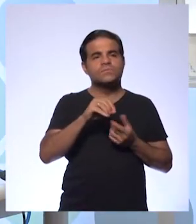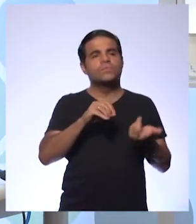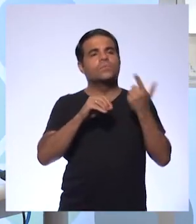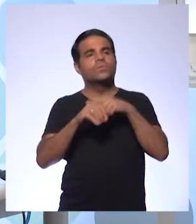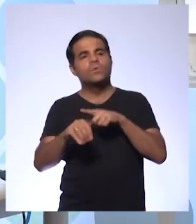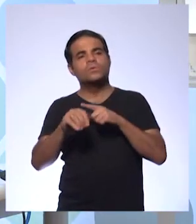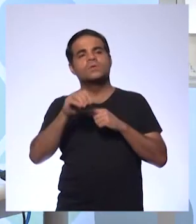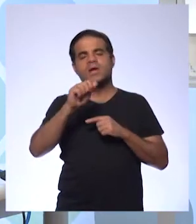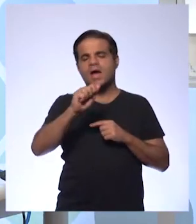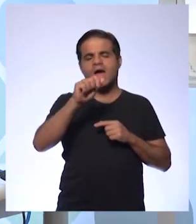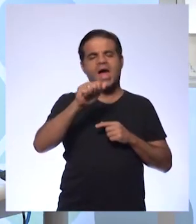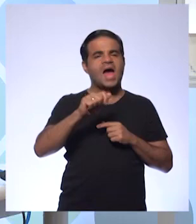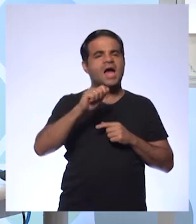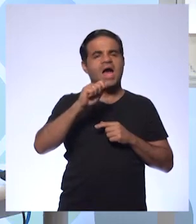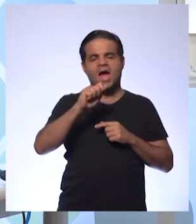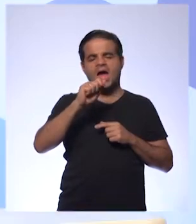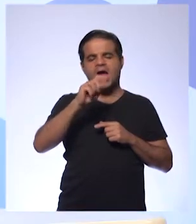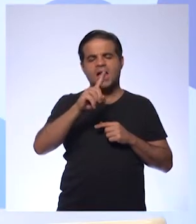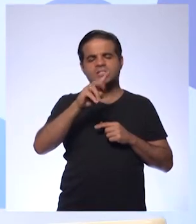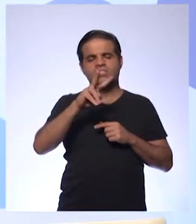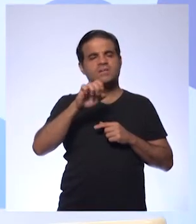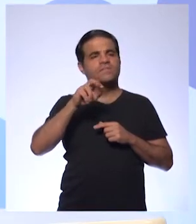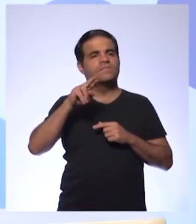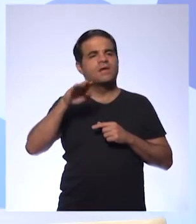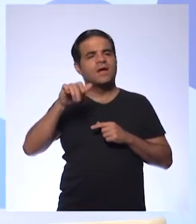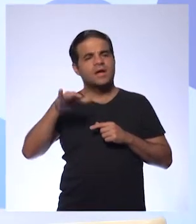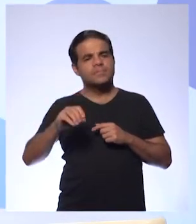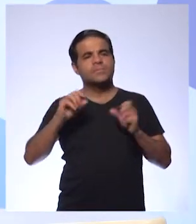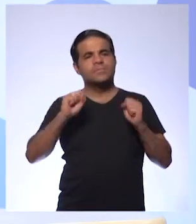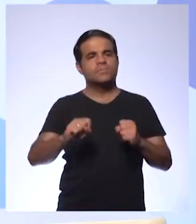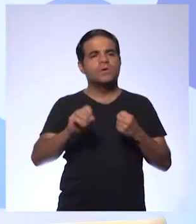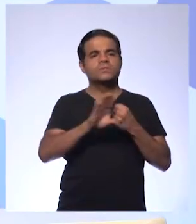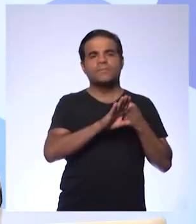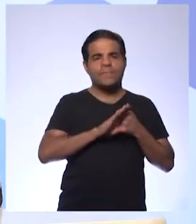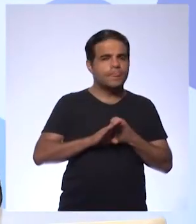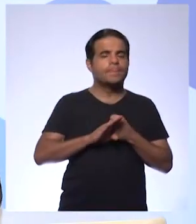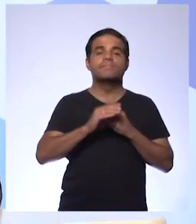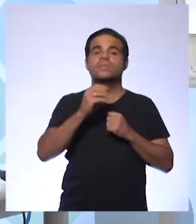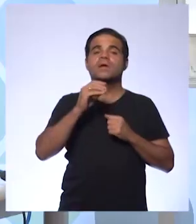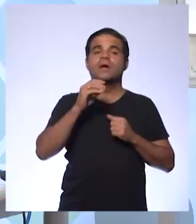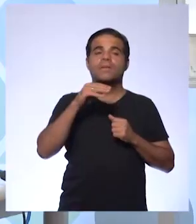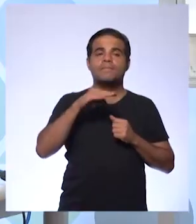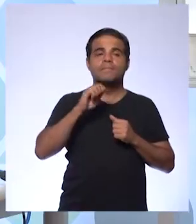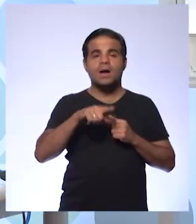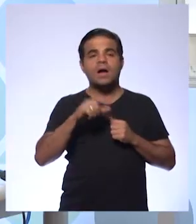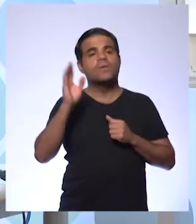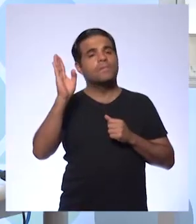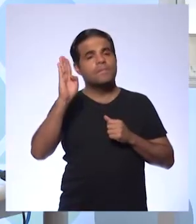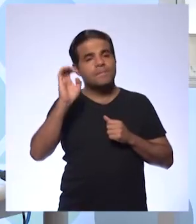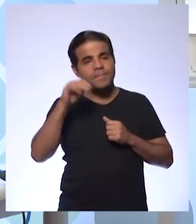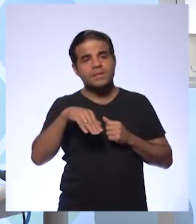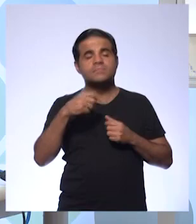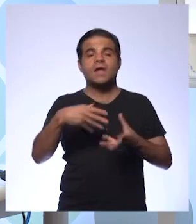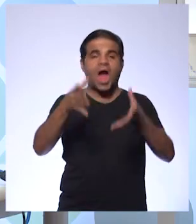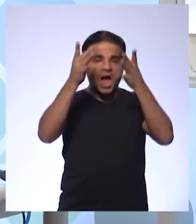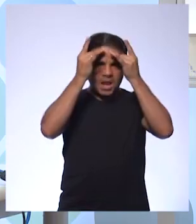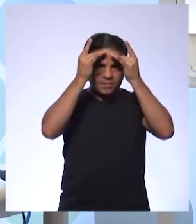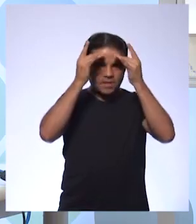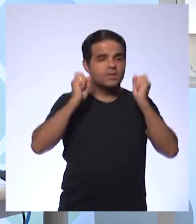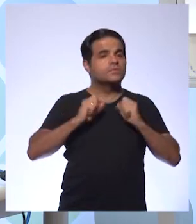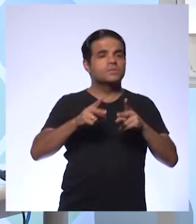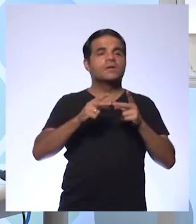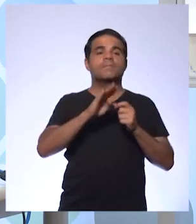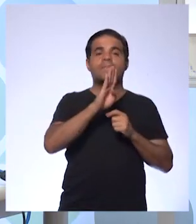advérbio. E pode ser substantivo também. Também, Né? né? Mal e bem. Uhum. Também, não é? Você tem que gravar assim, ó. Eu sempre